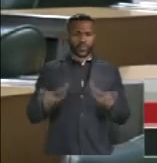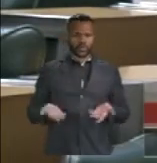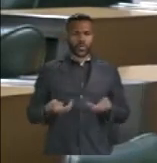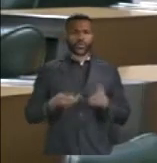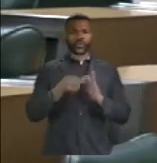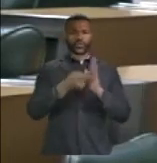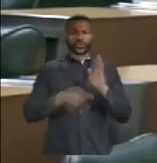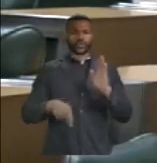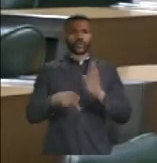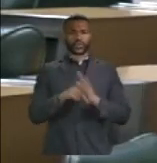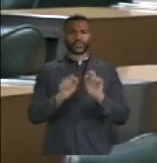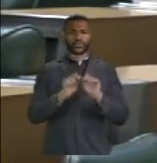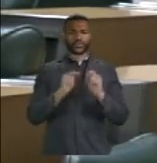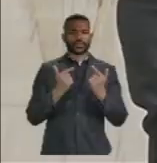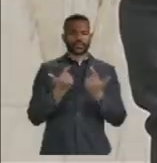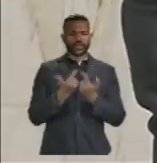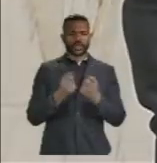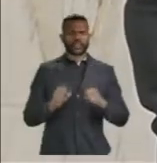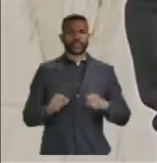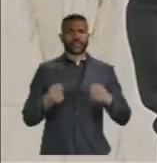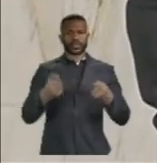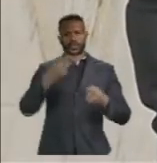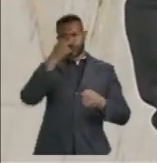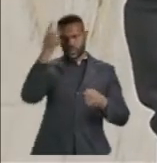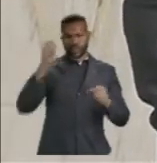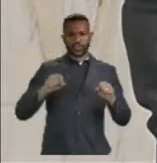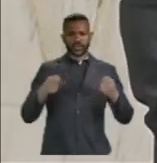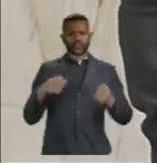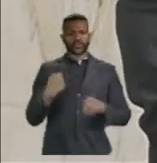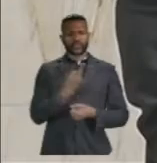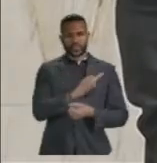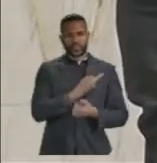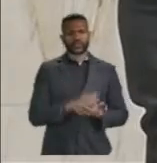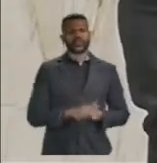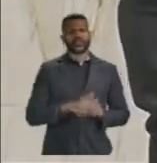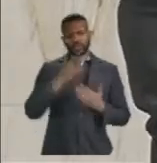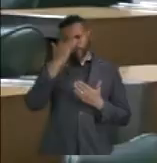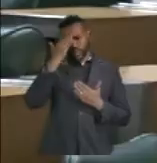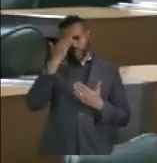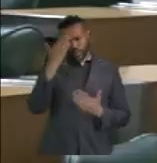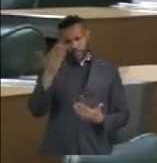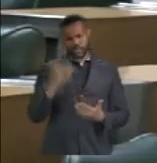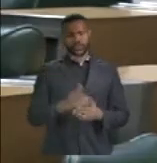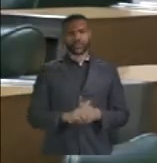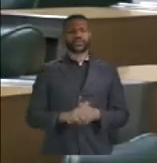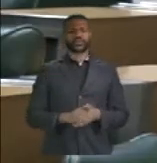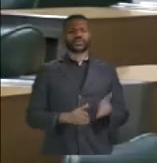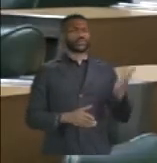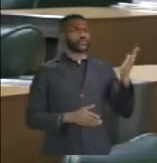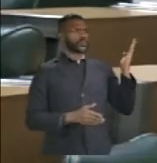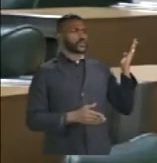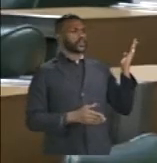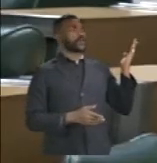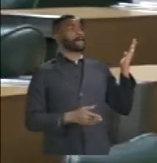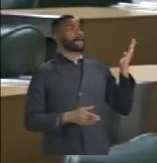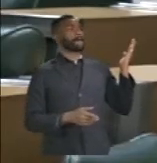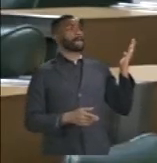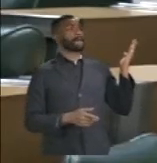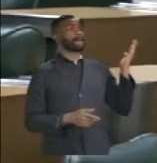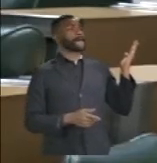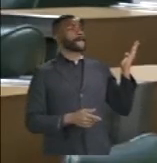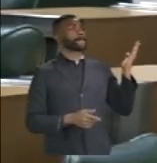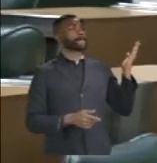é da casa para defender quem defende a gente então eu agradeço á o senhor o senhor ter